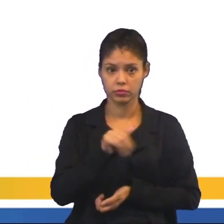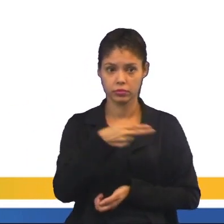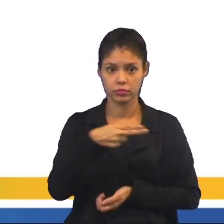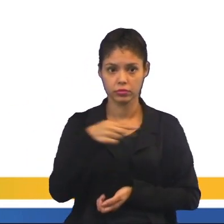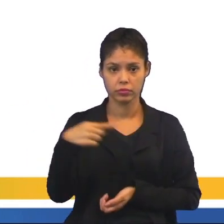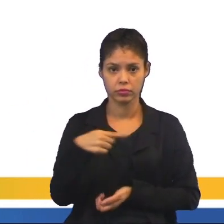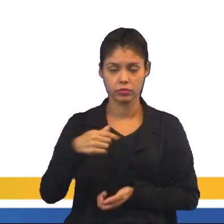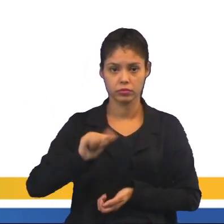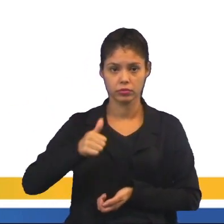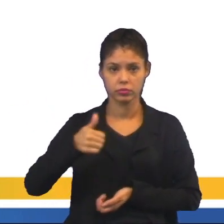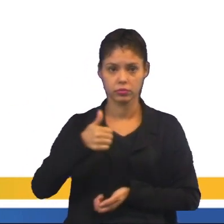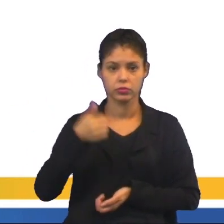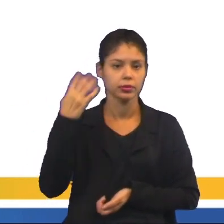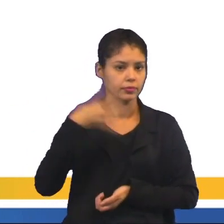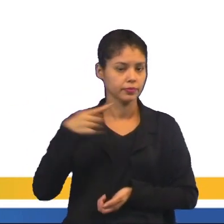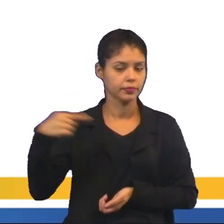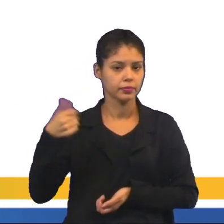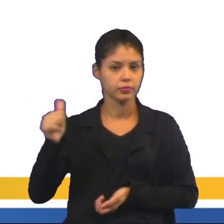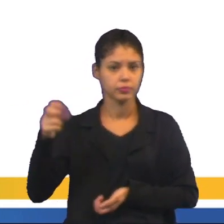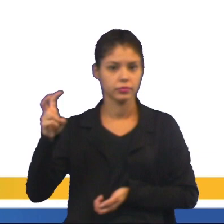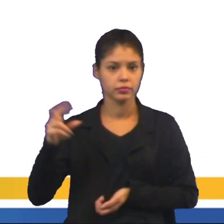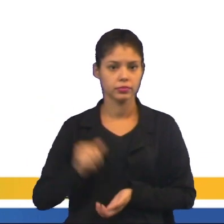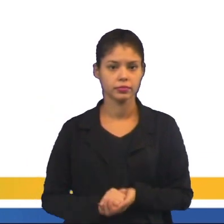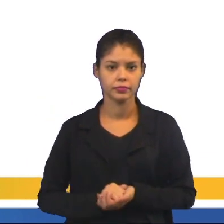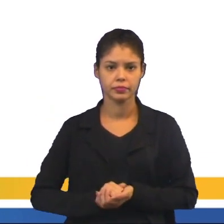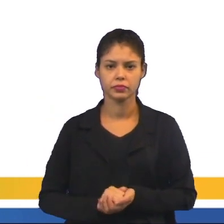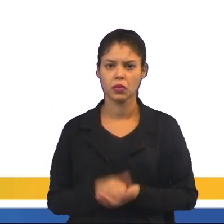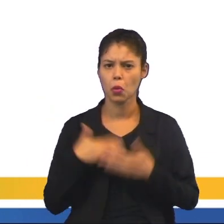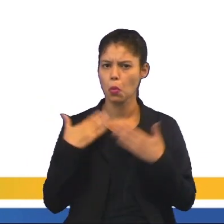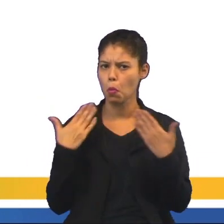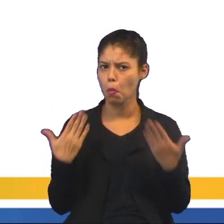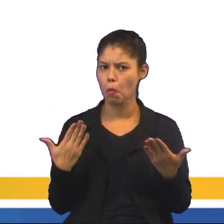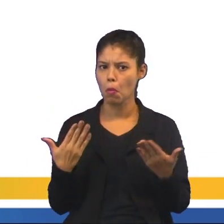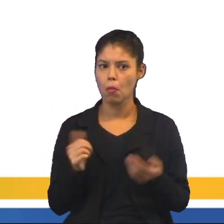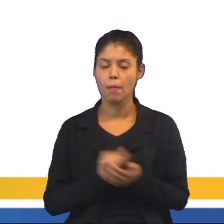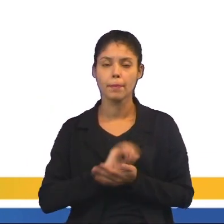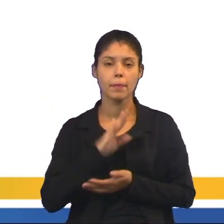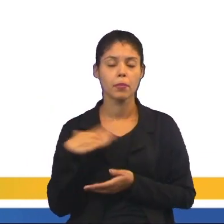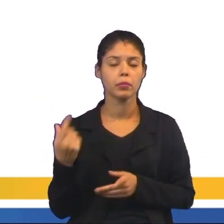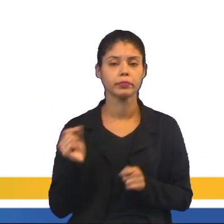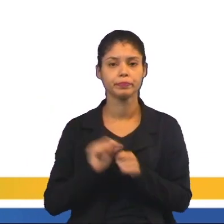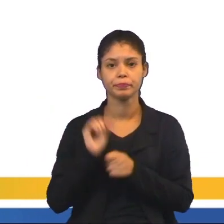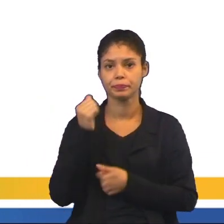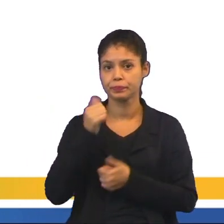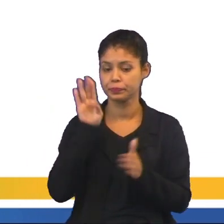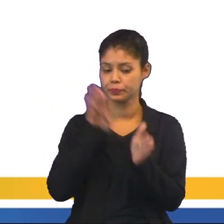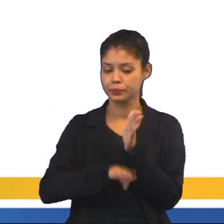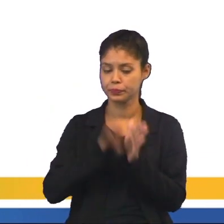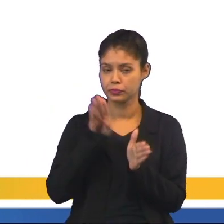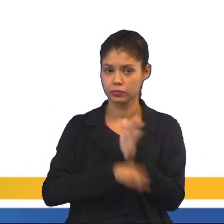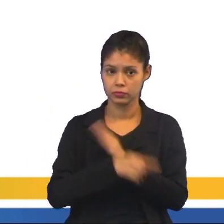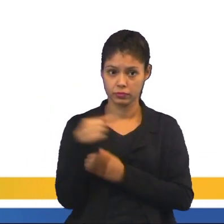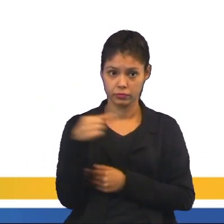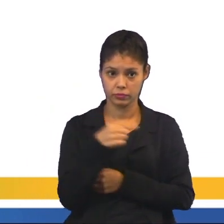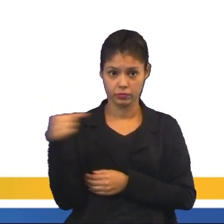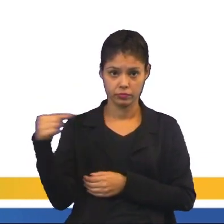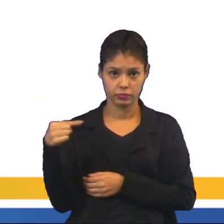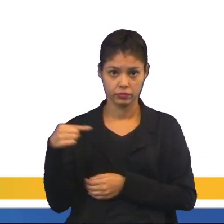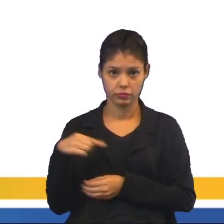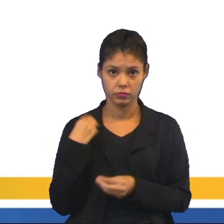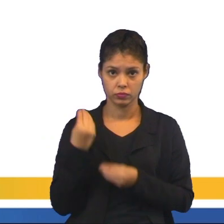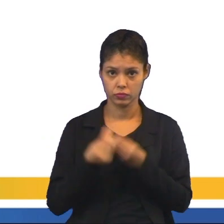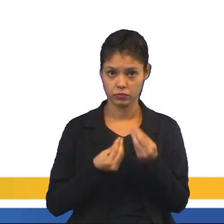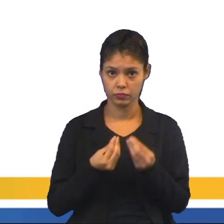11y igual a 4 menos 15. Ou seja, quando a gente for fazer uma subtração de negativo